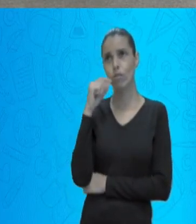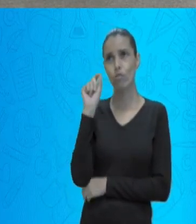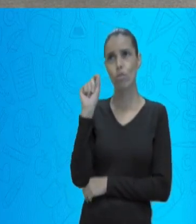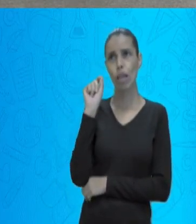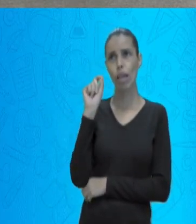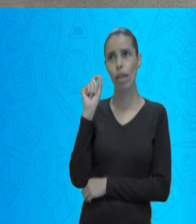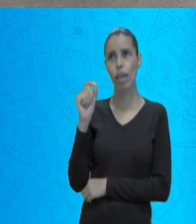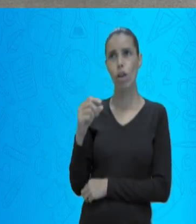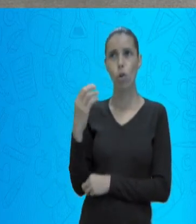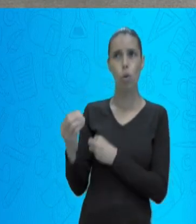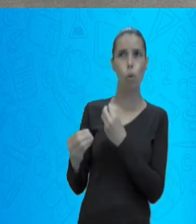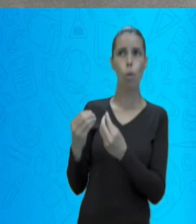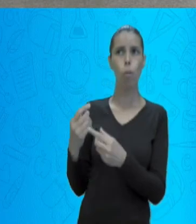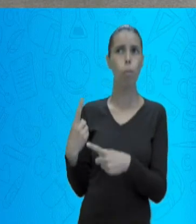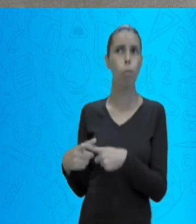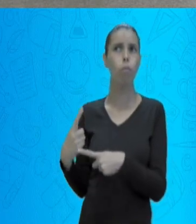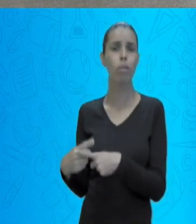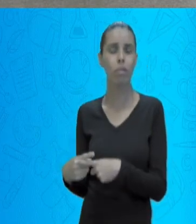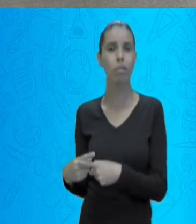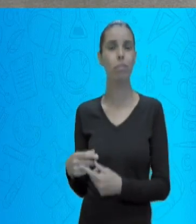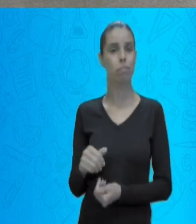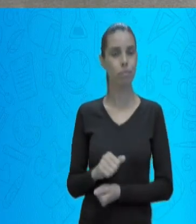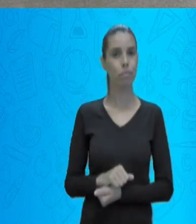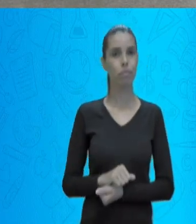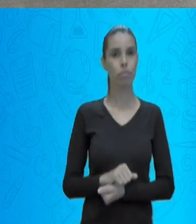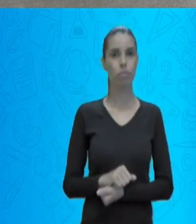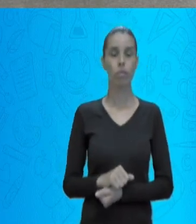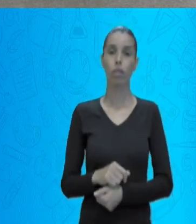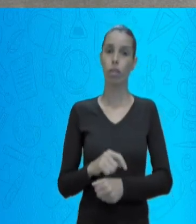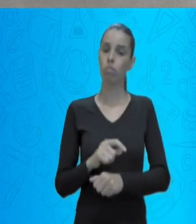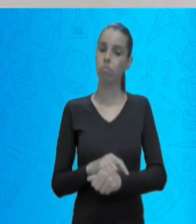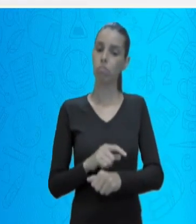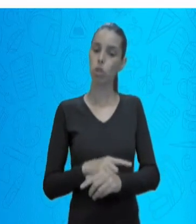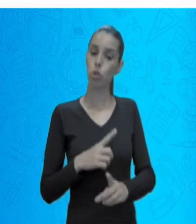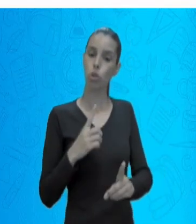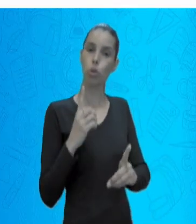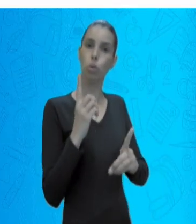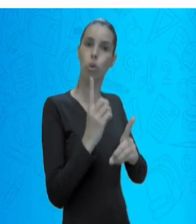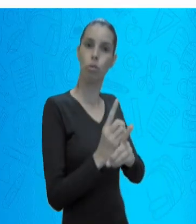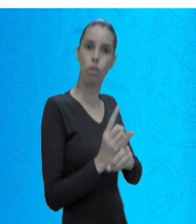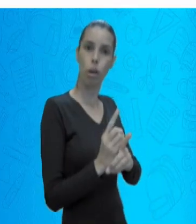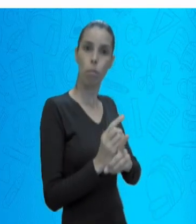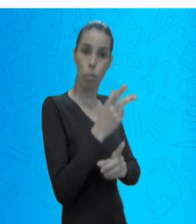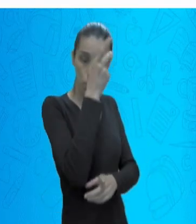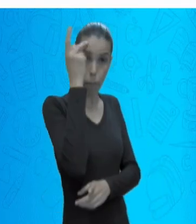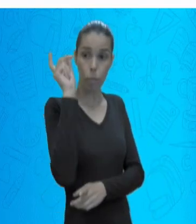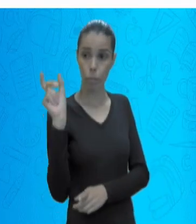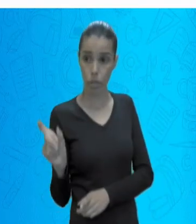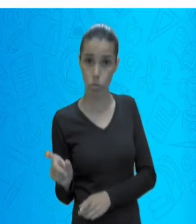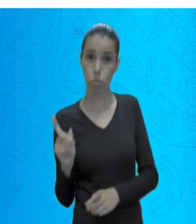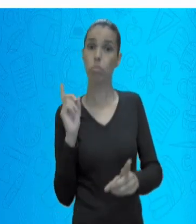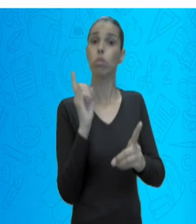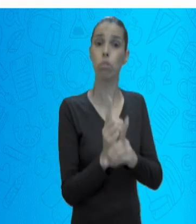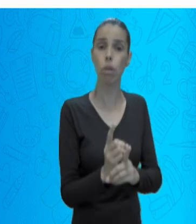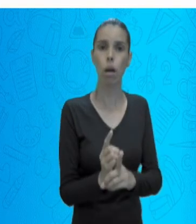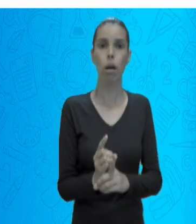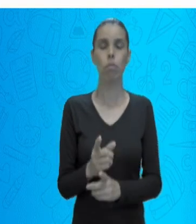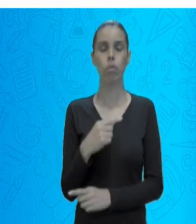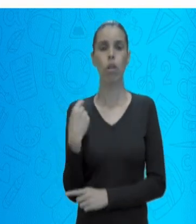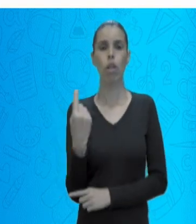quê? Quando encontramos uma pessoa que conhecemos, fazemos um cumprimento,